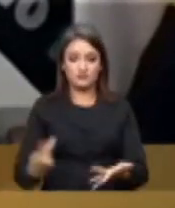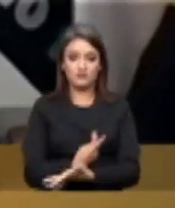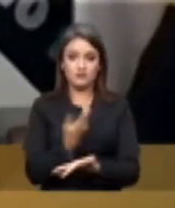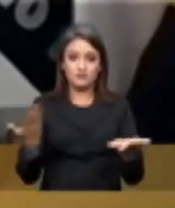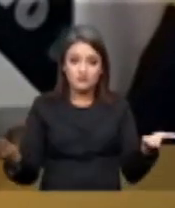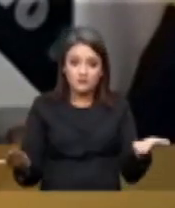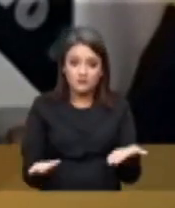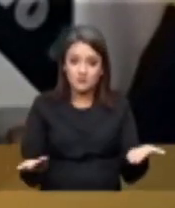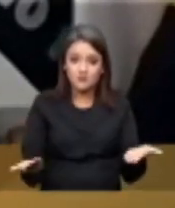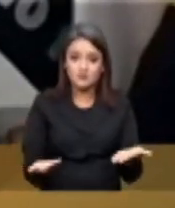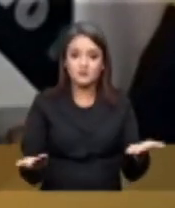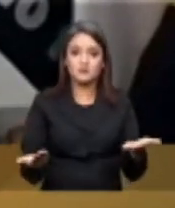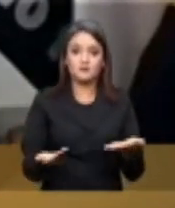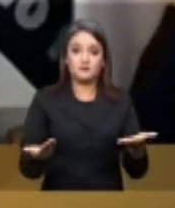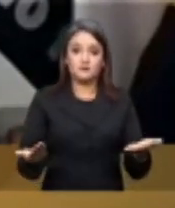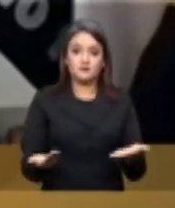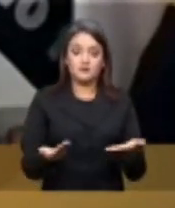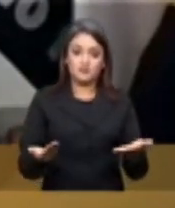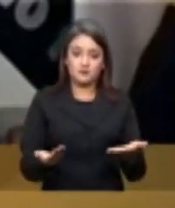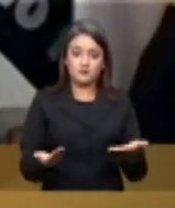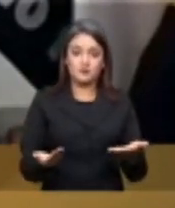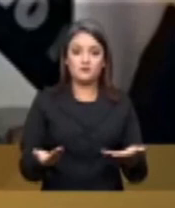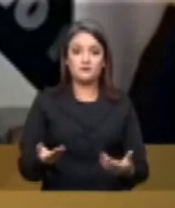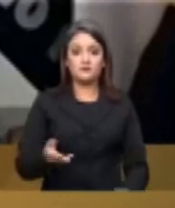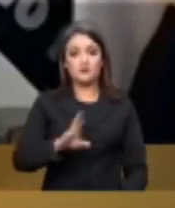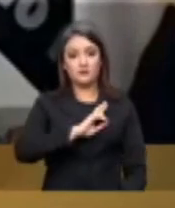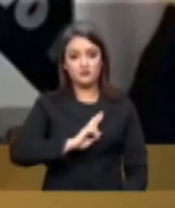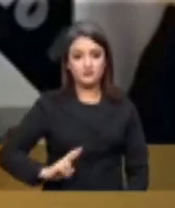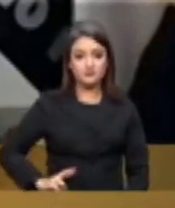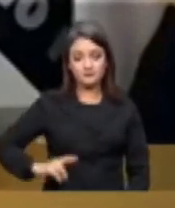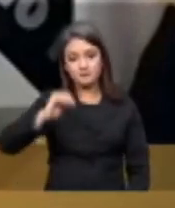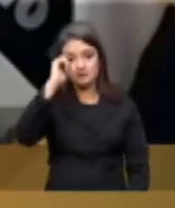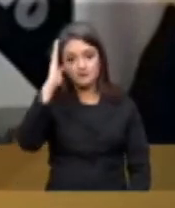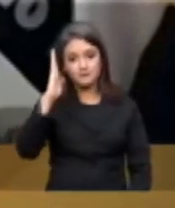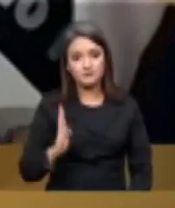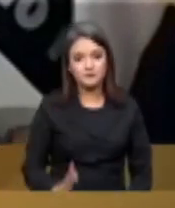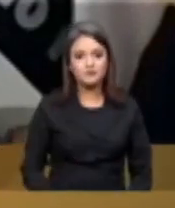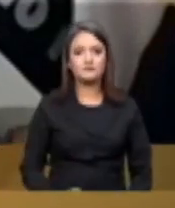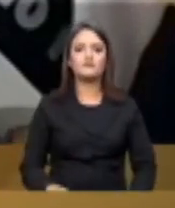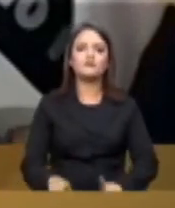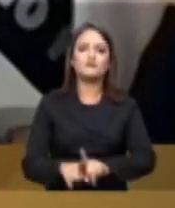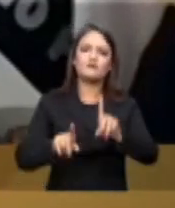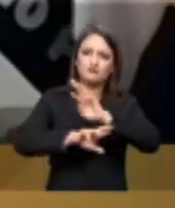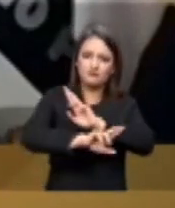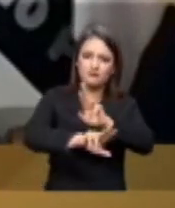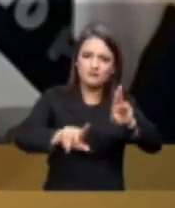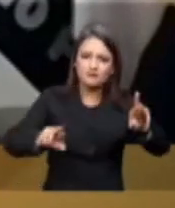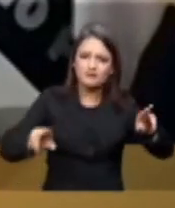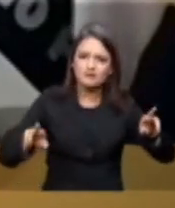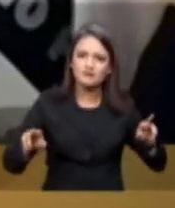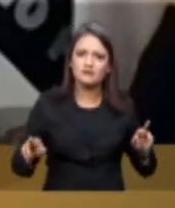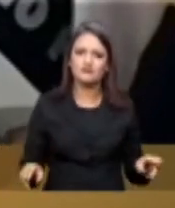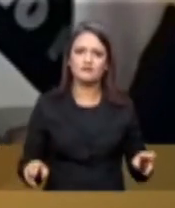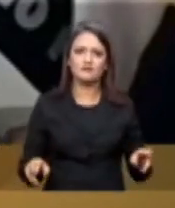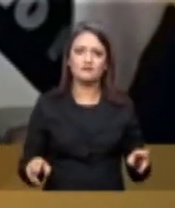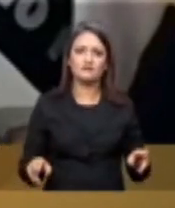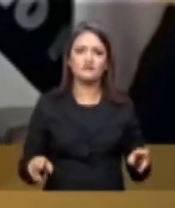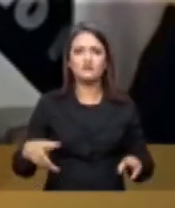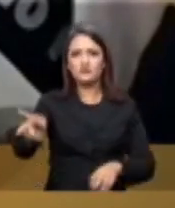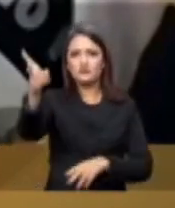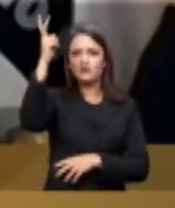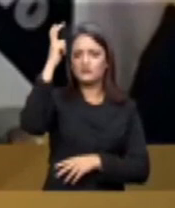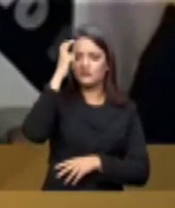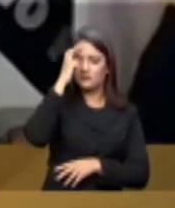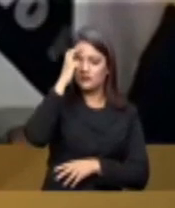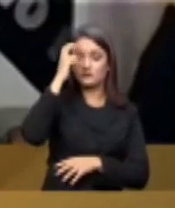na Ágora da República Federativa do Brasil, de modo mais intensamente plural e multicultural,